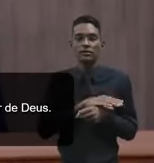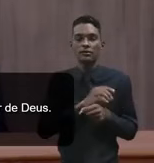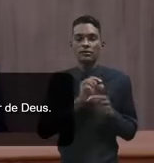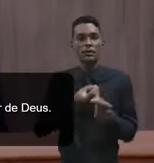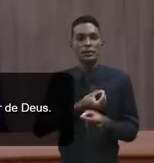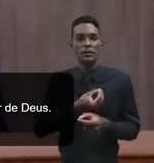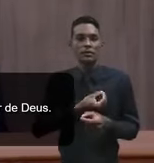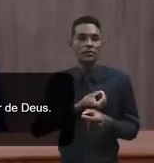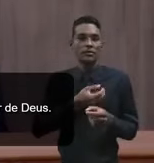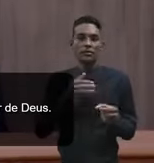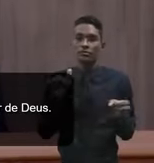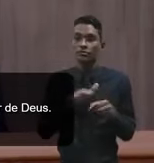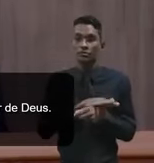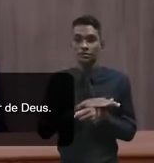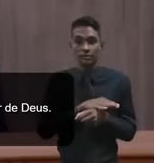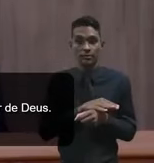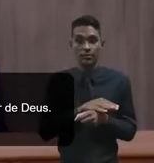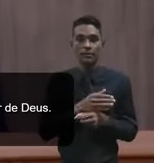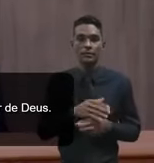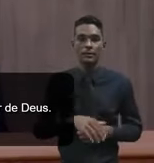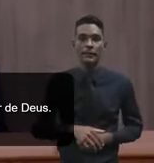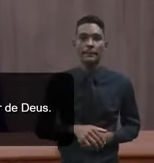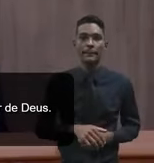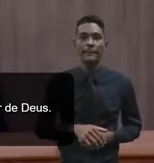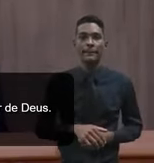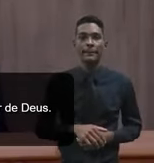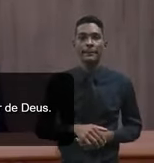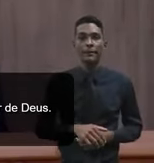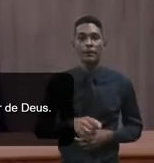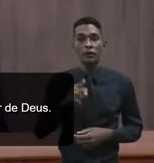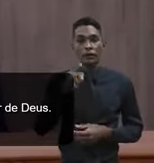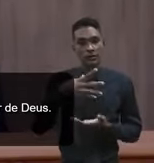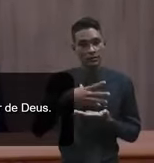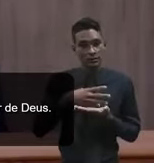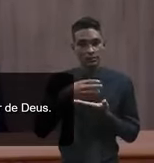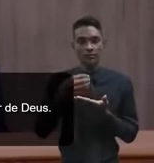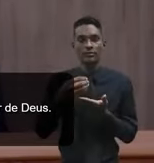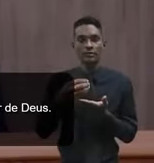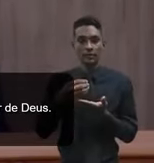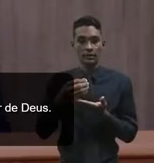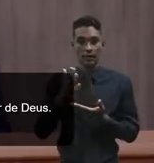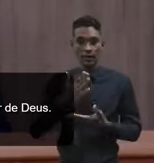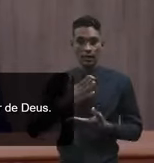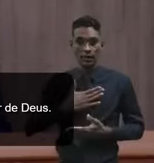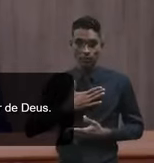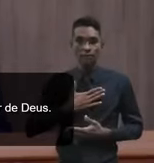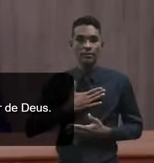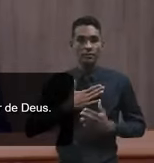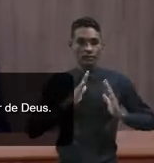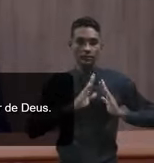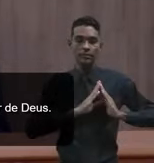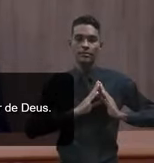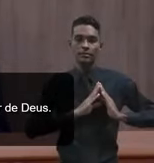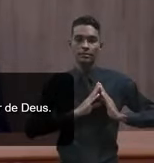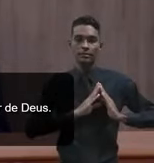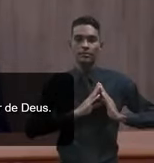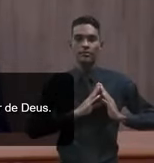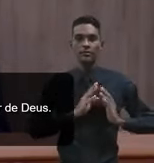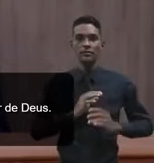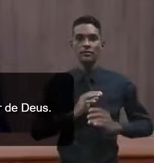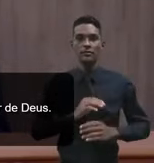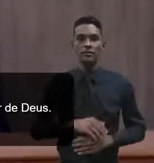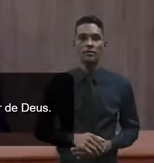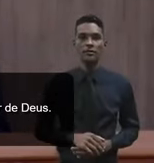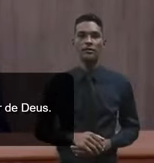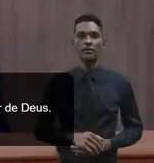minha casa? Então olhe para mim aqui, você vai dizendo comigo bem forte, a minha casa... Não, mas só quem tem voz e quem